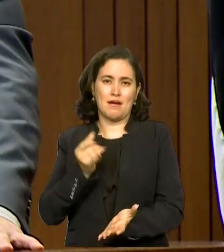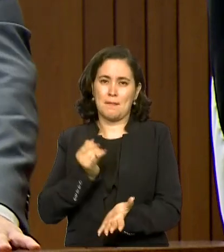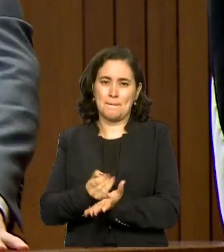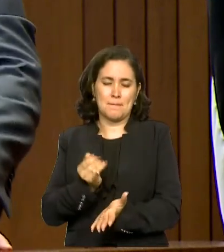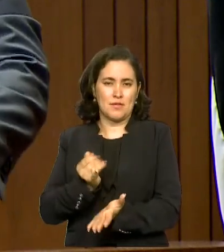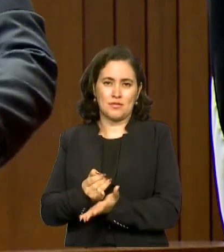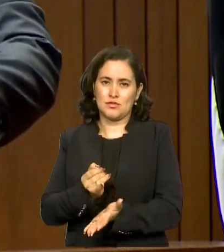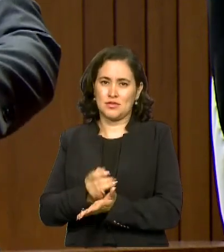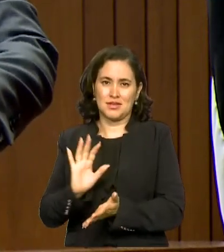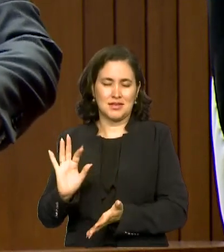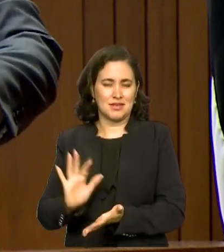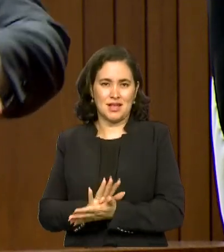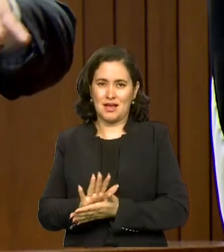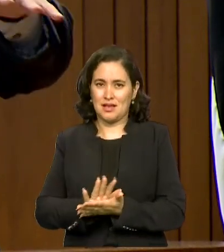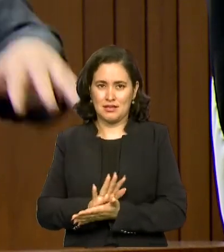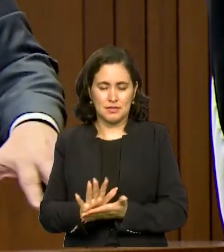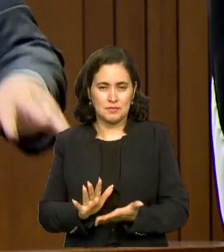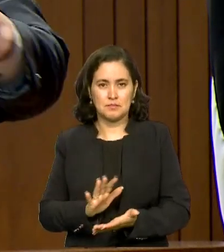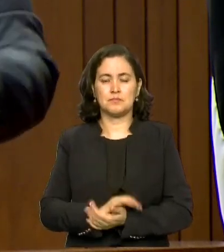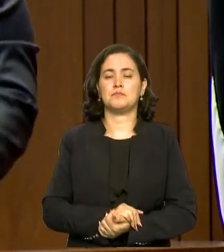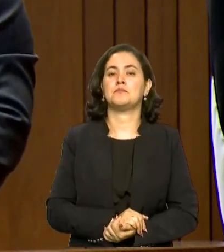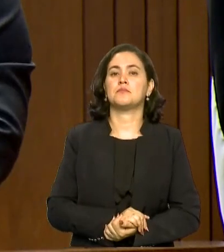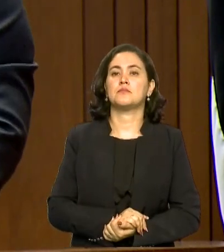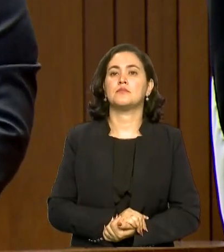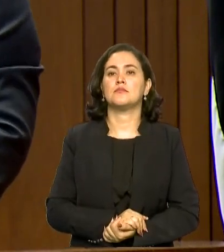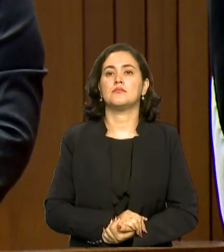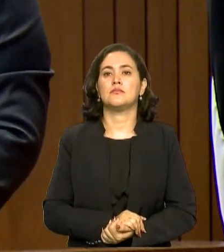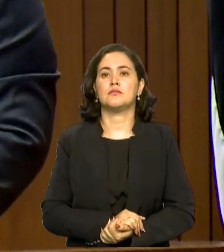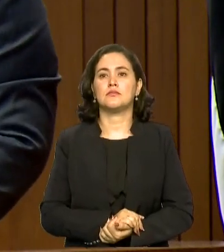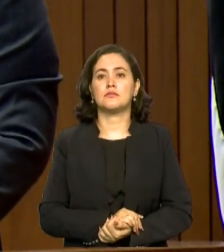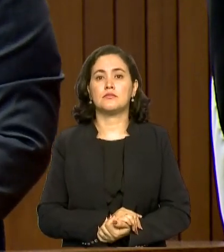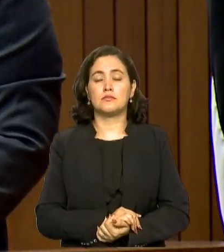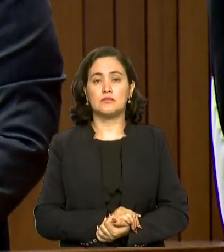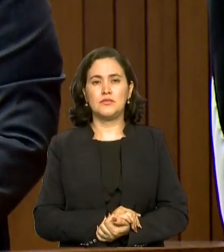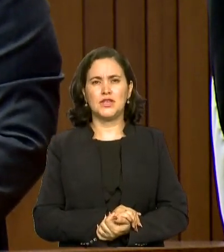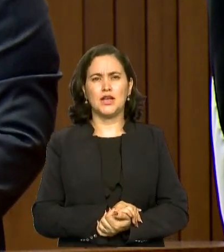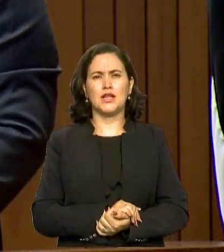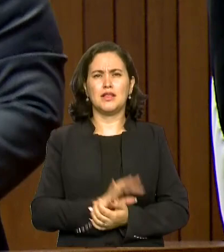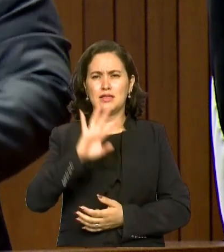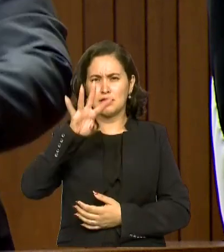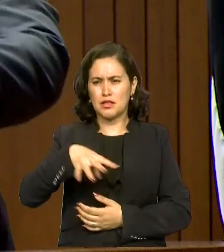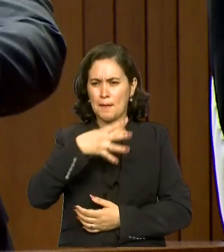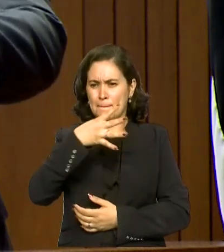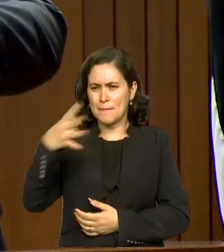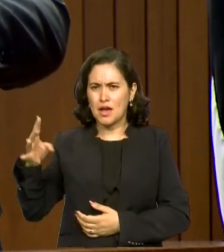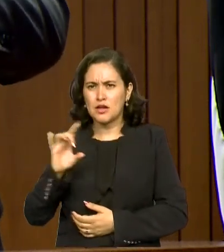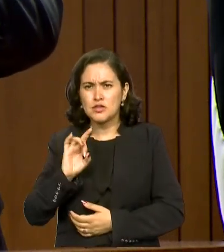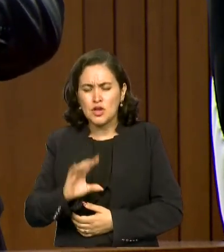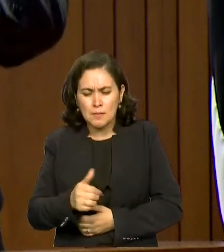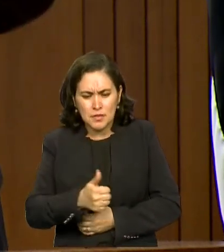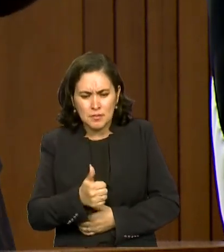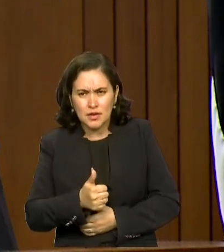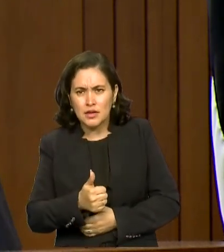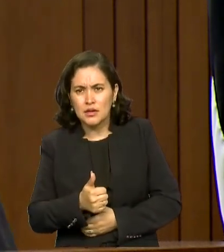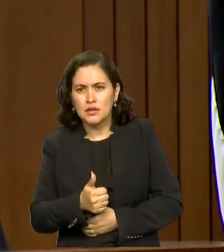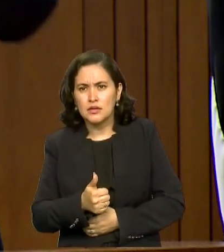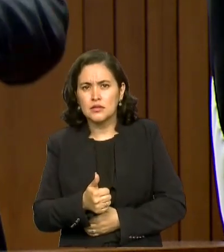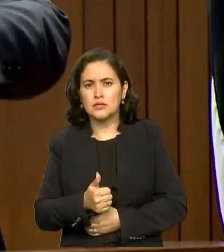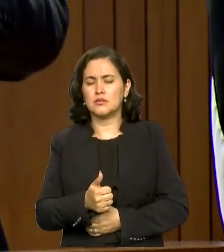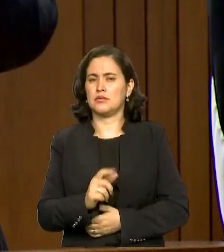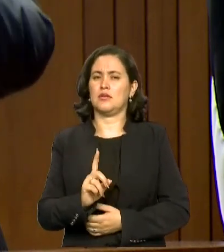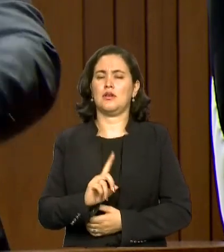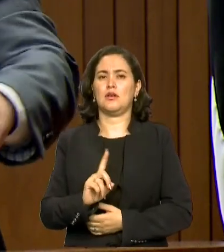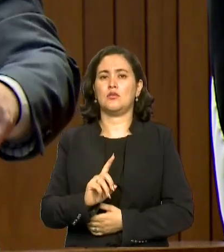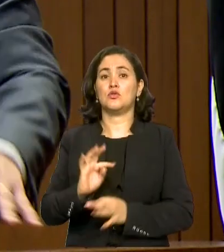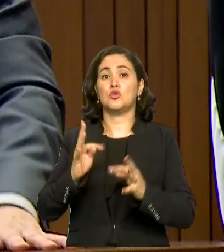a mais. Mas a isenção não foi só para essa faixa de rendimentos. Todo mundo que também recebe nas faixas